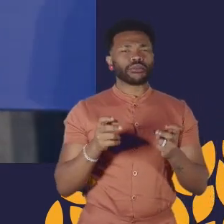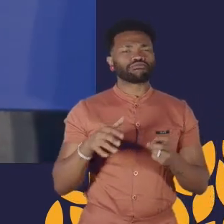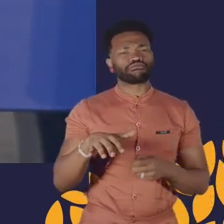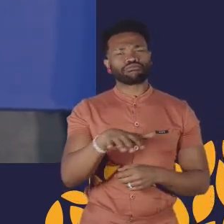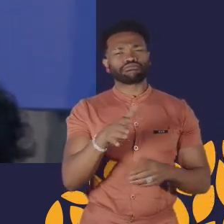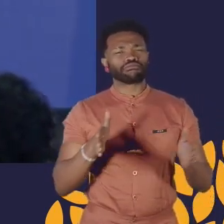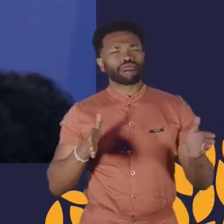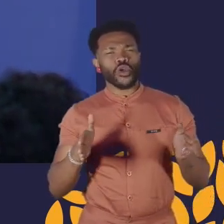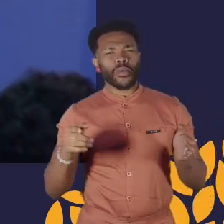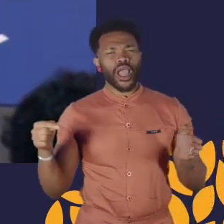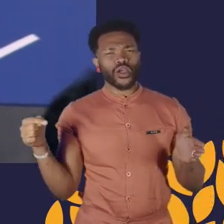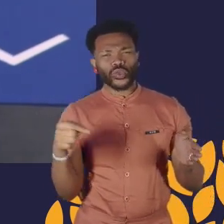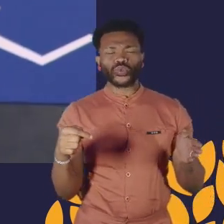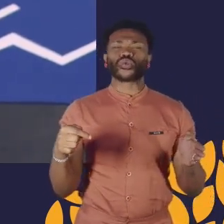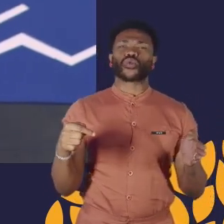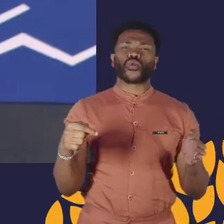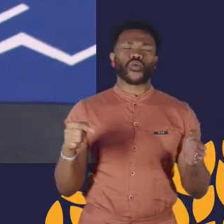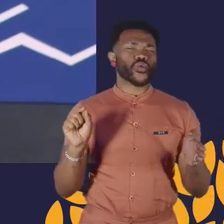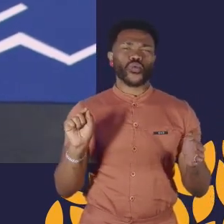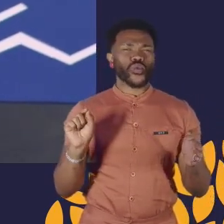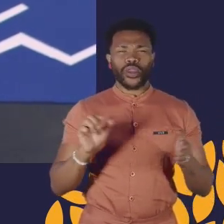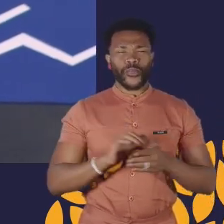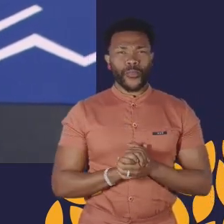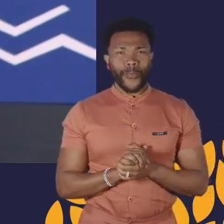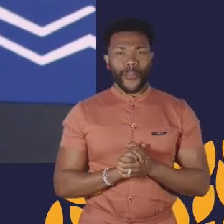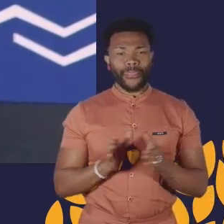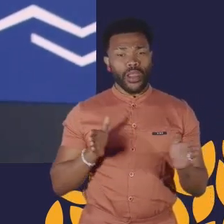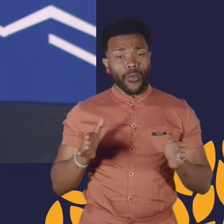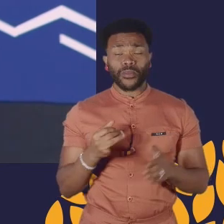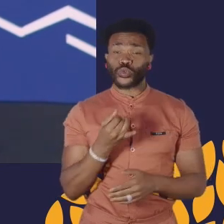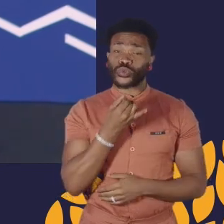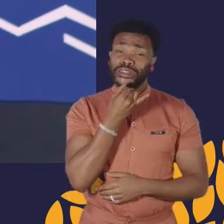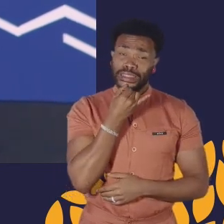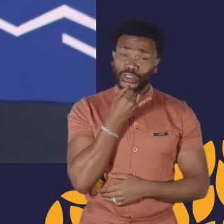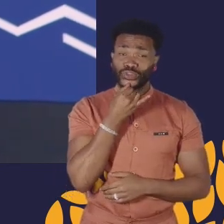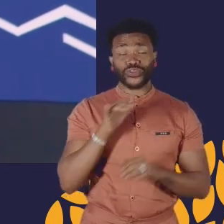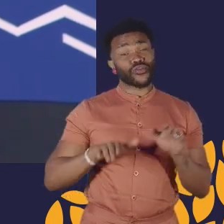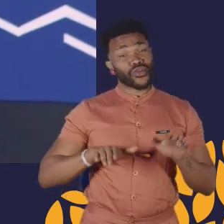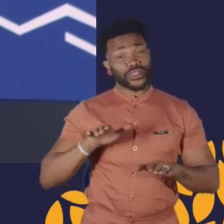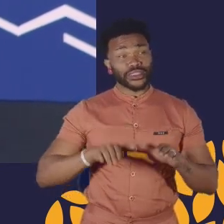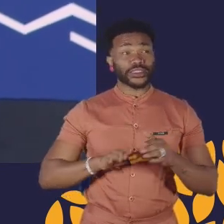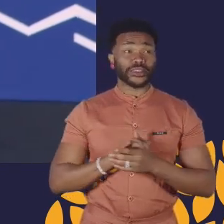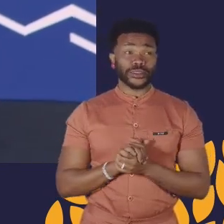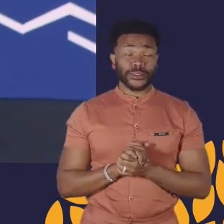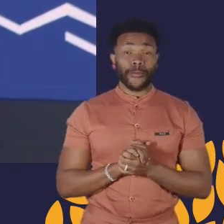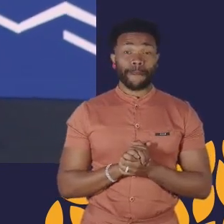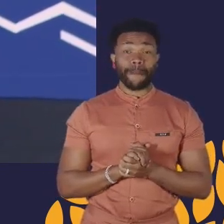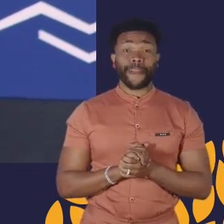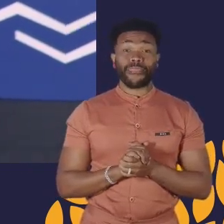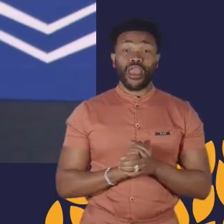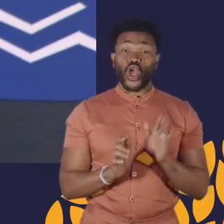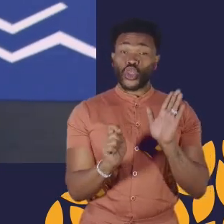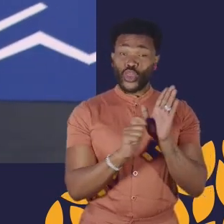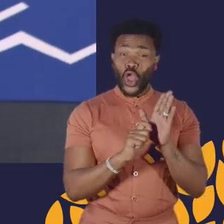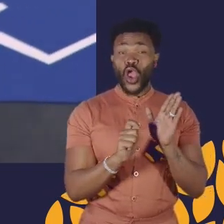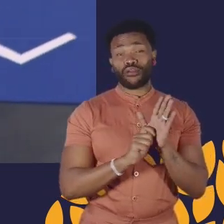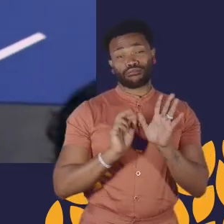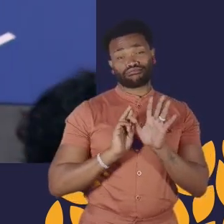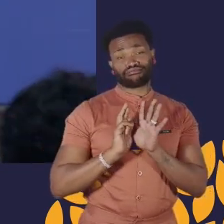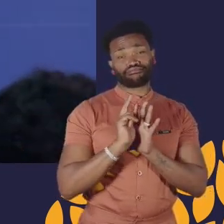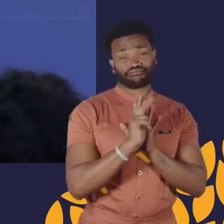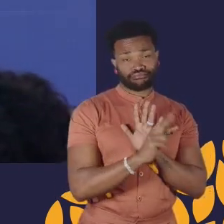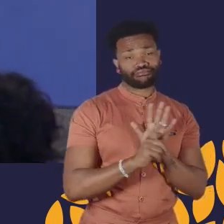realidade que é muito triste muitas vezes. Muitas drogas